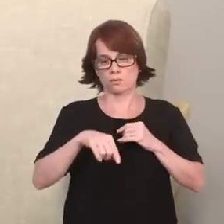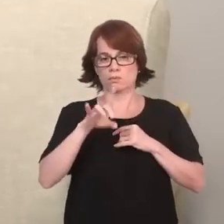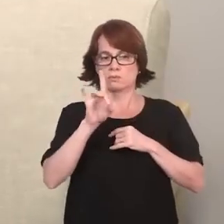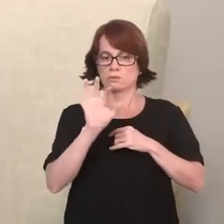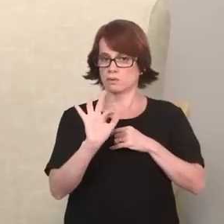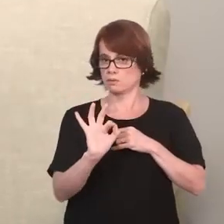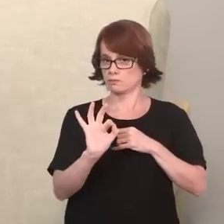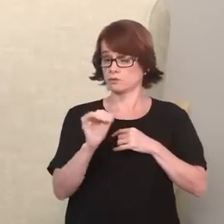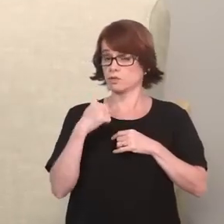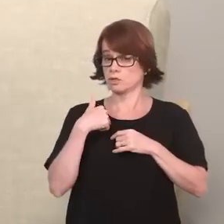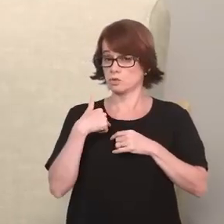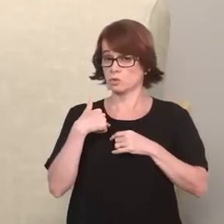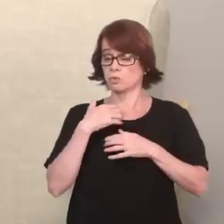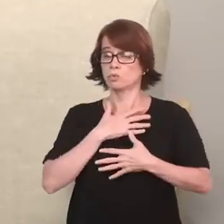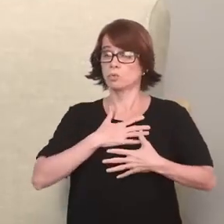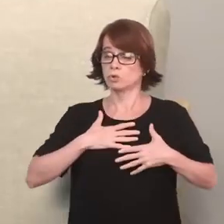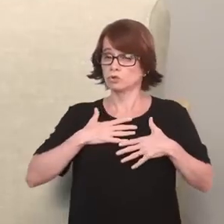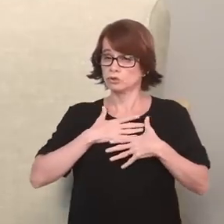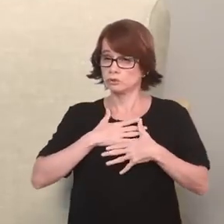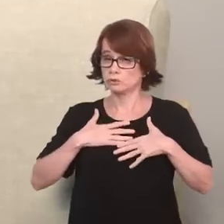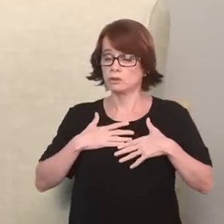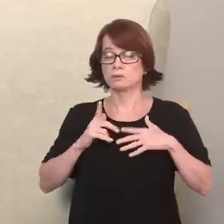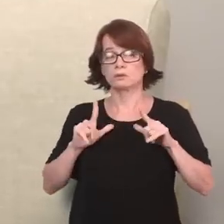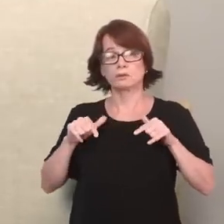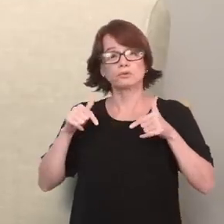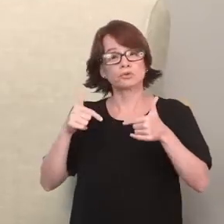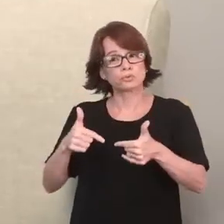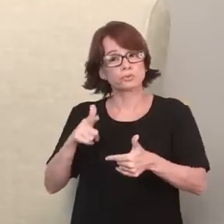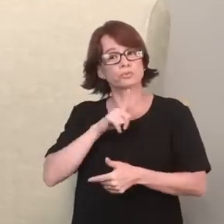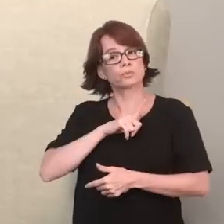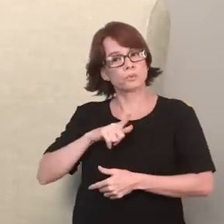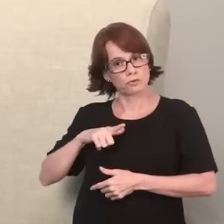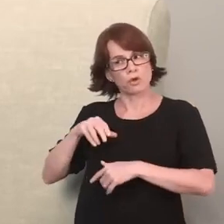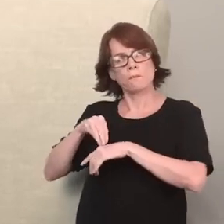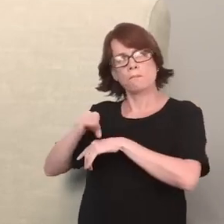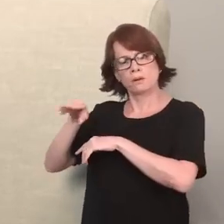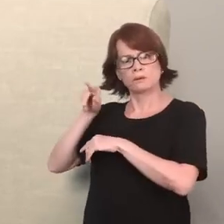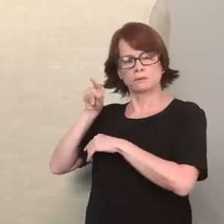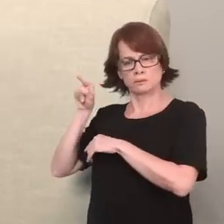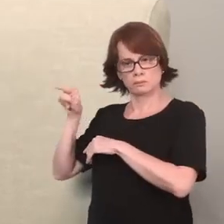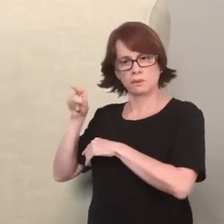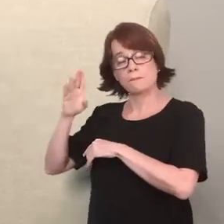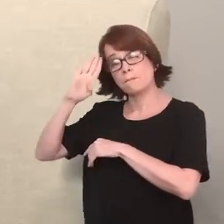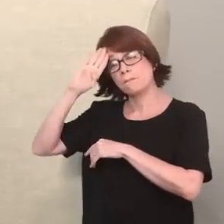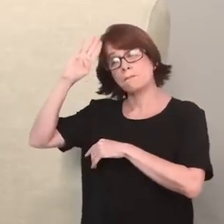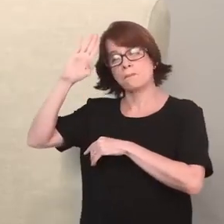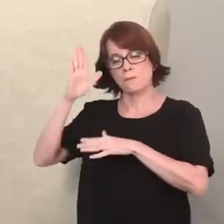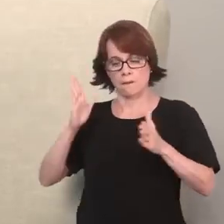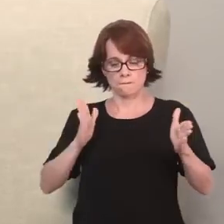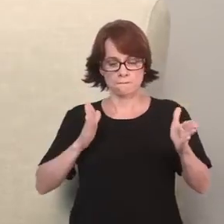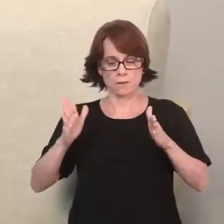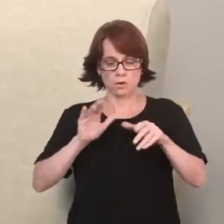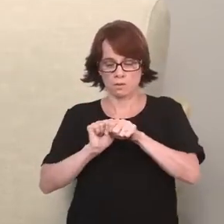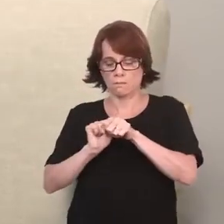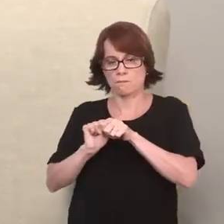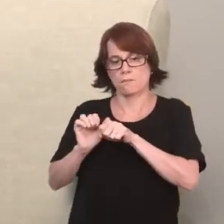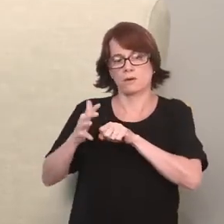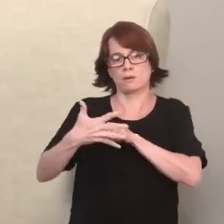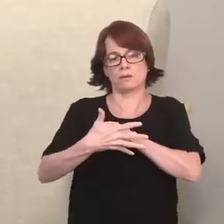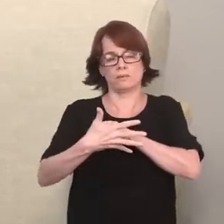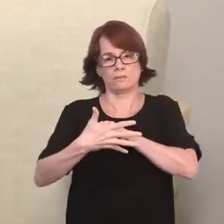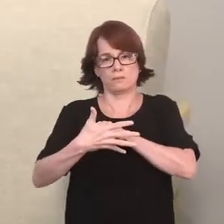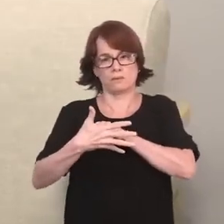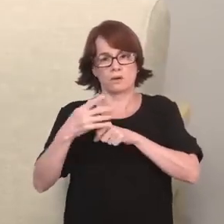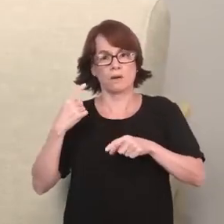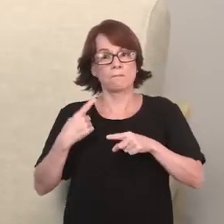DF. E eu gostei da atitude do governador, eu falei isso para ele, principalmente na pandemia,